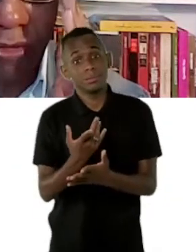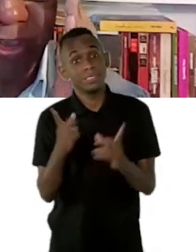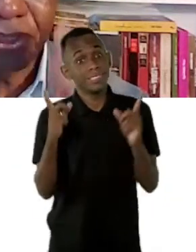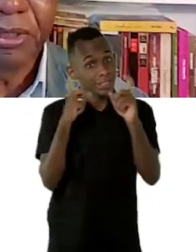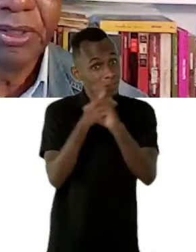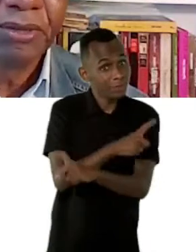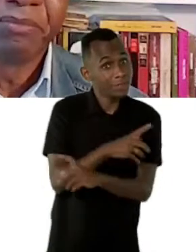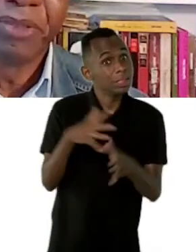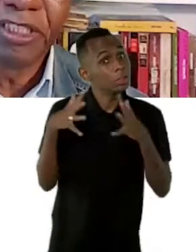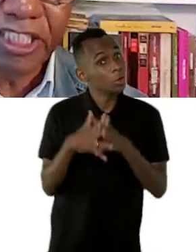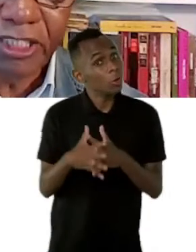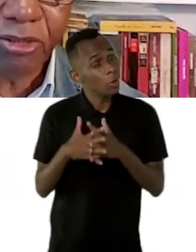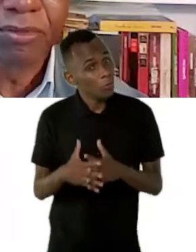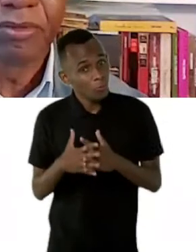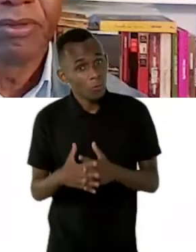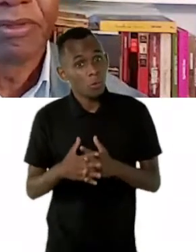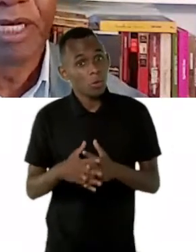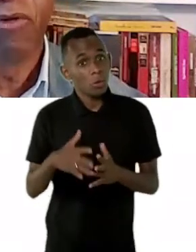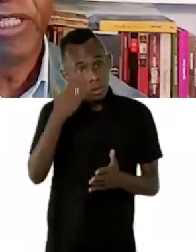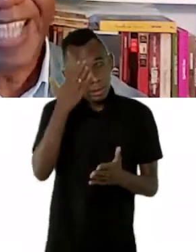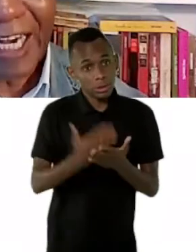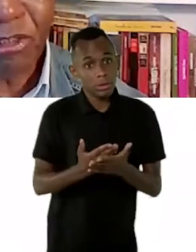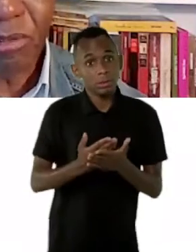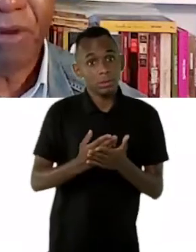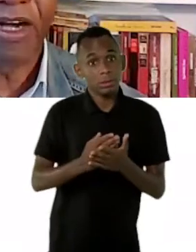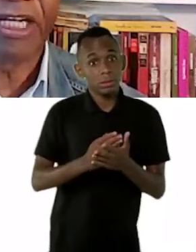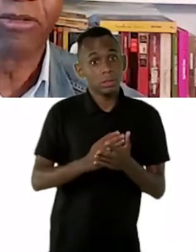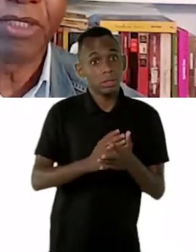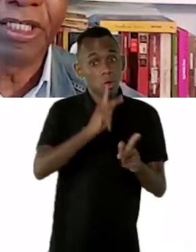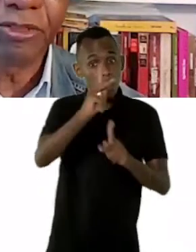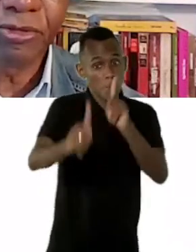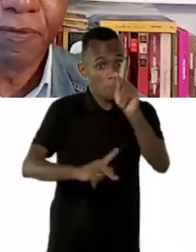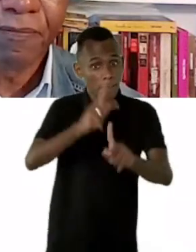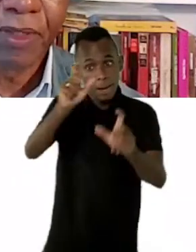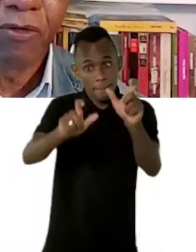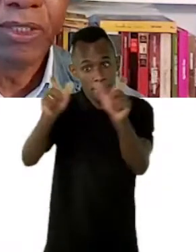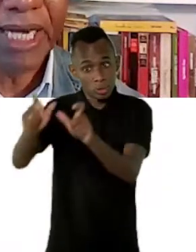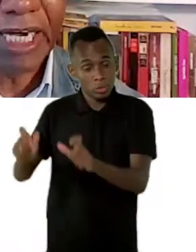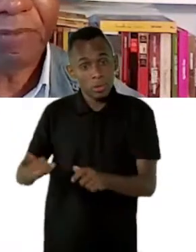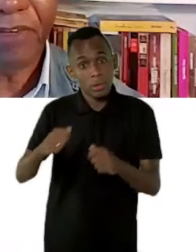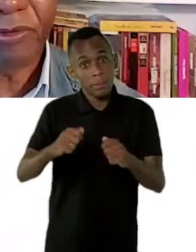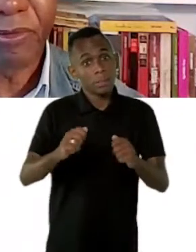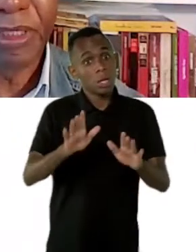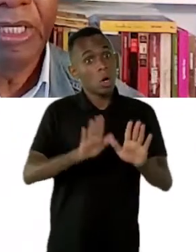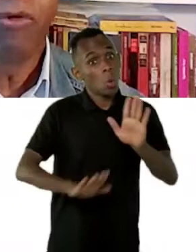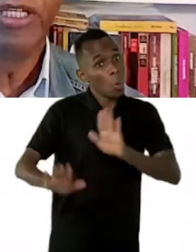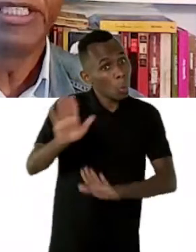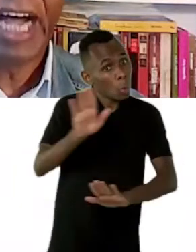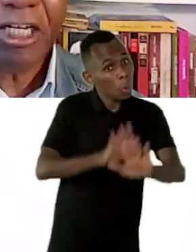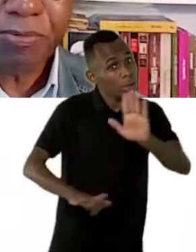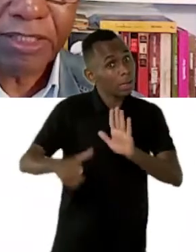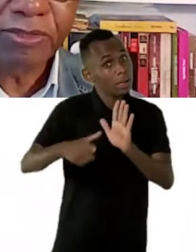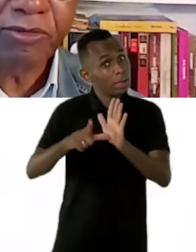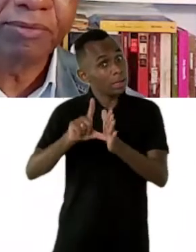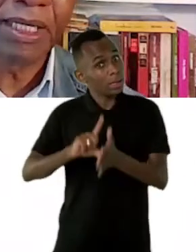acho que as pessoas precisam ter cuidado para falar sobre isso, cuidado